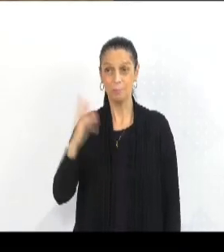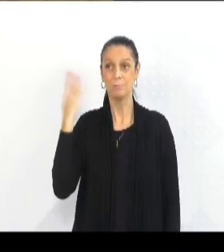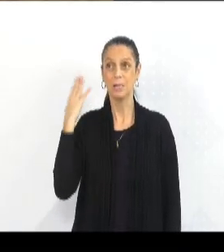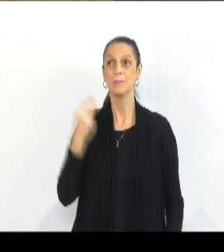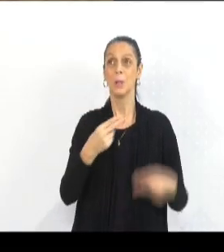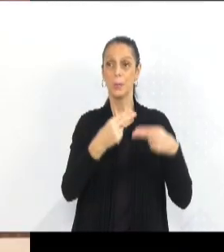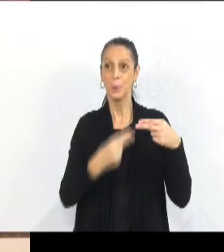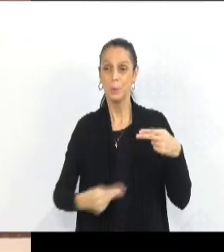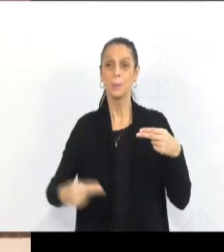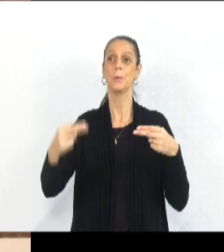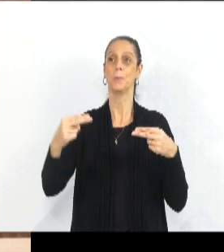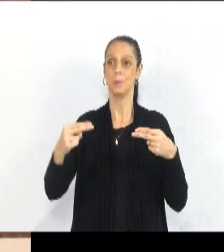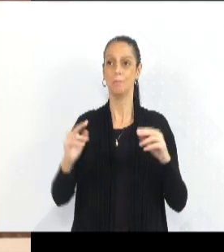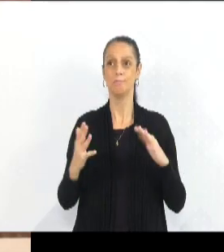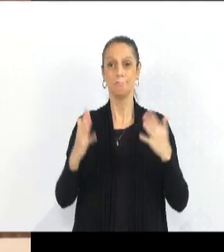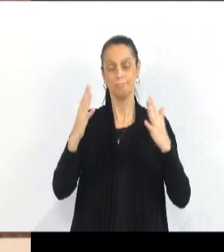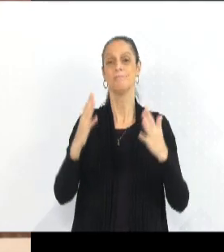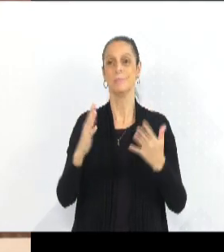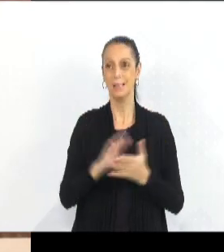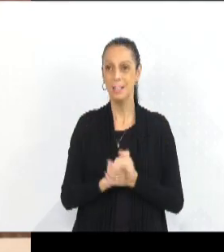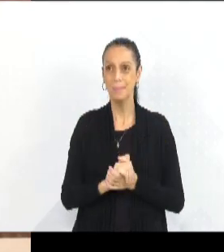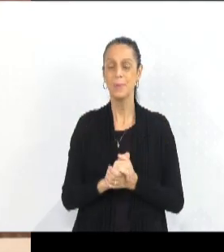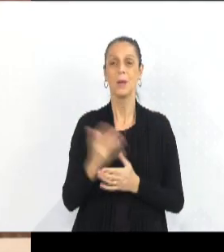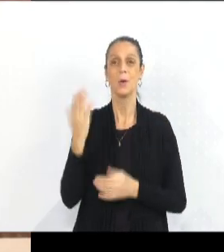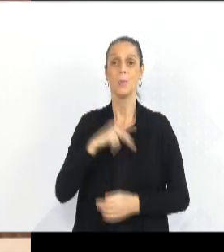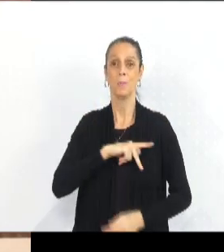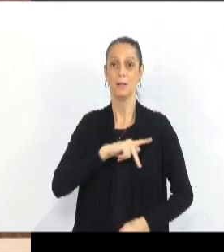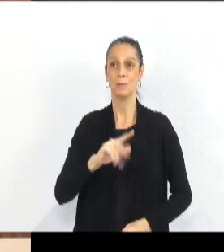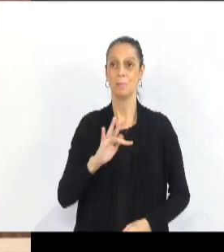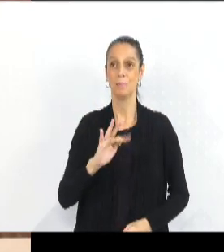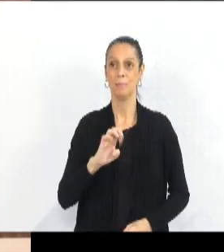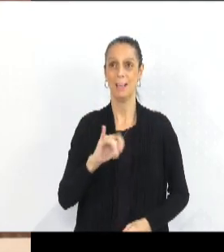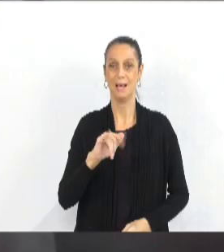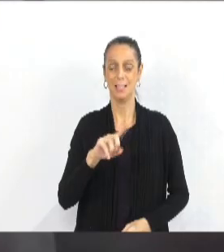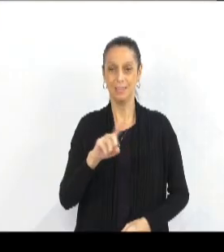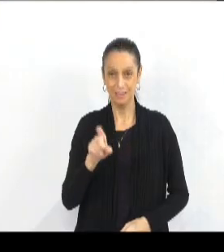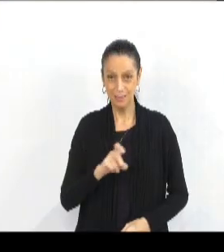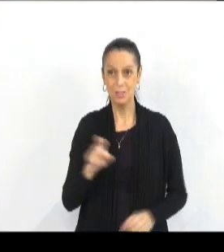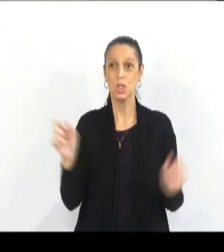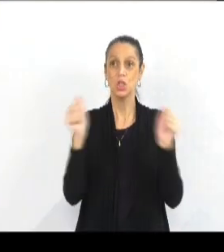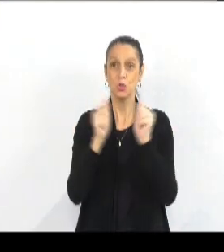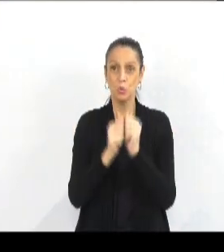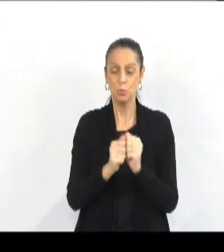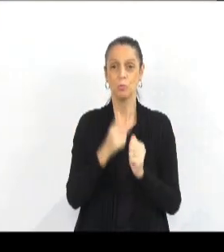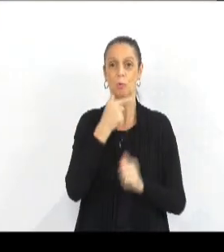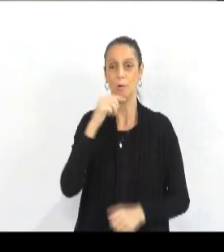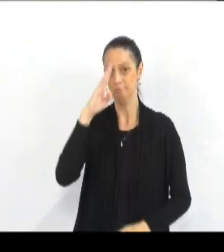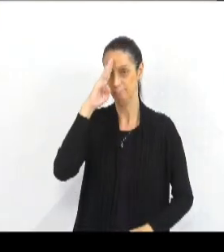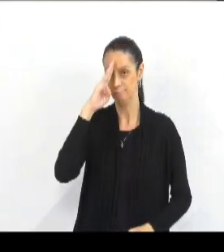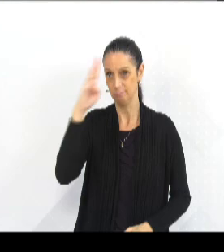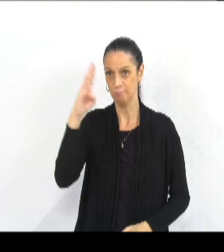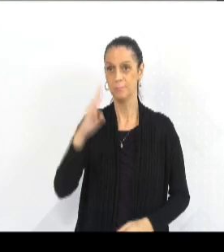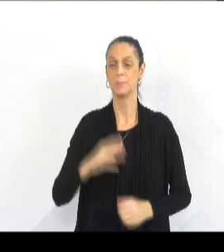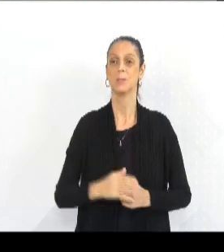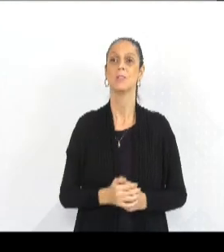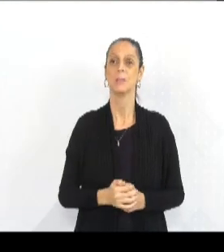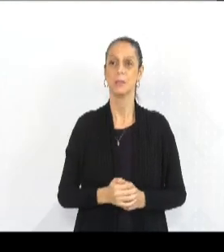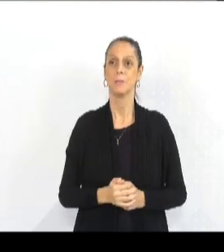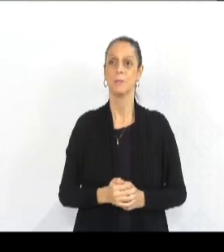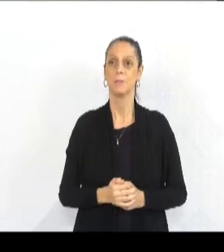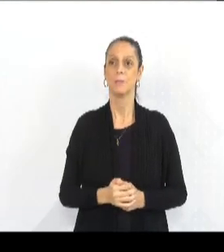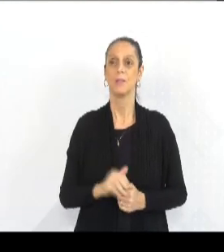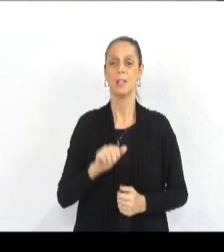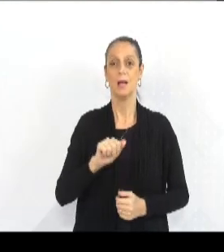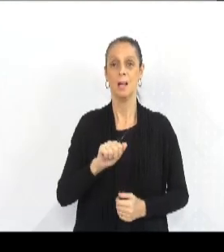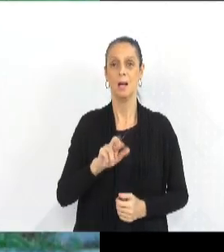de 1973, pelo prefeito Félix Tais e o comandante do 23º Batalhão de Infantaria, o tenente-coronel de Infantaria